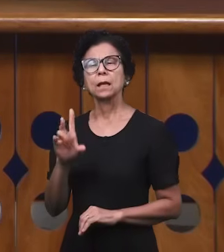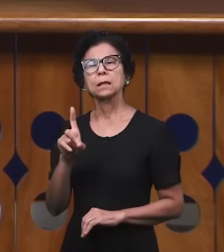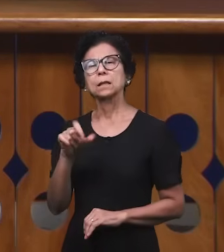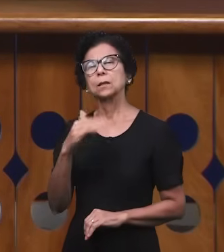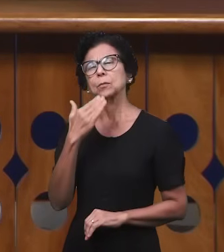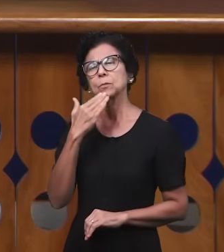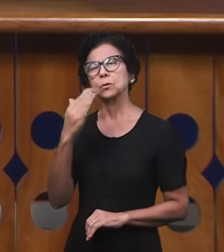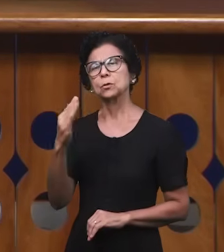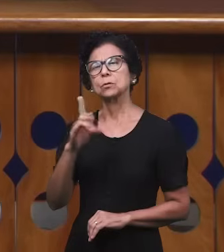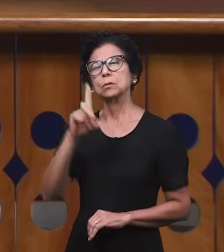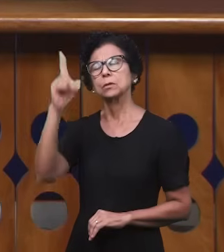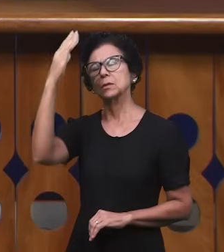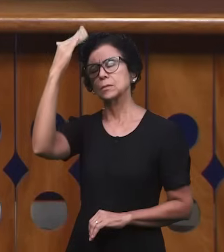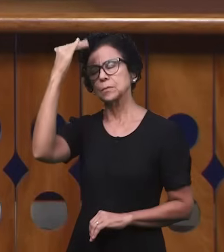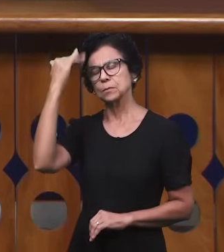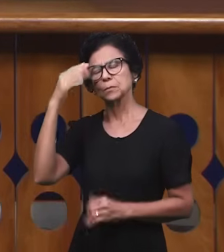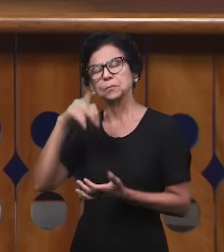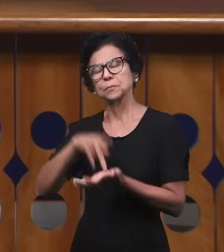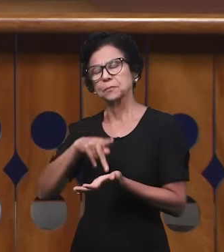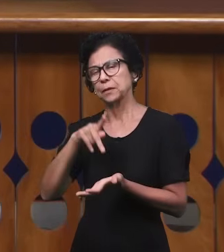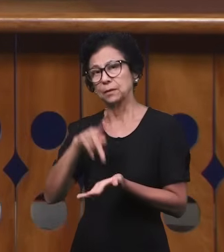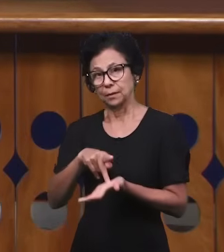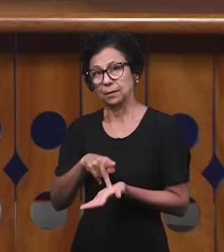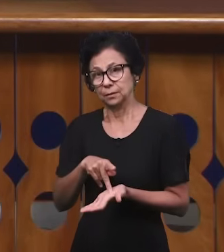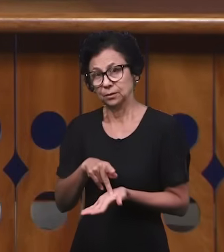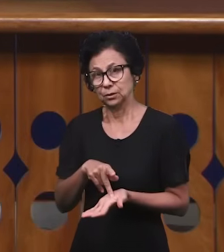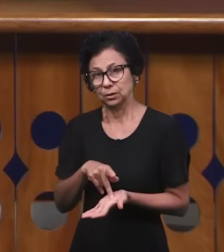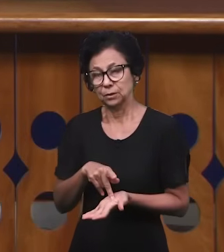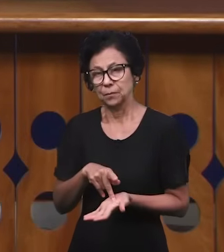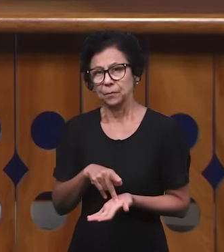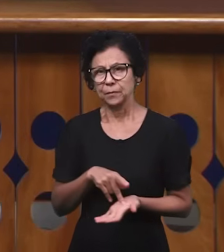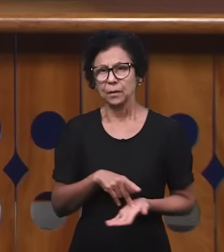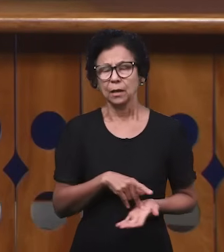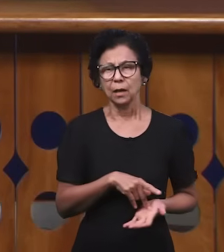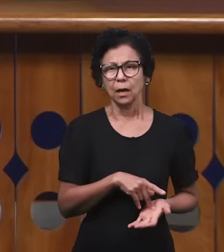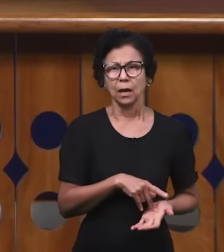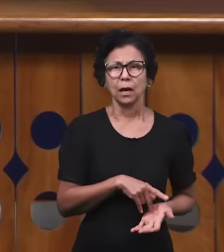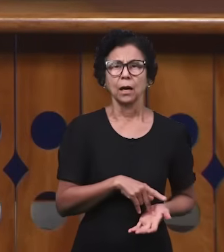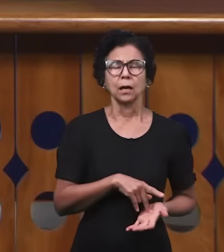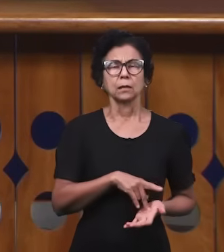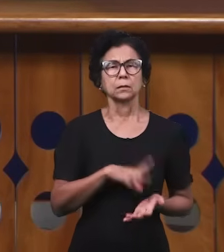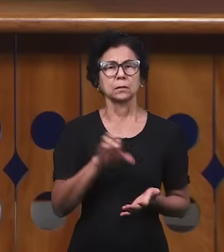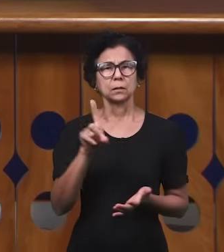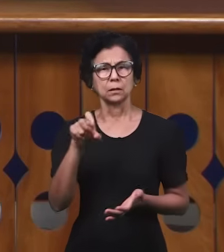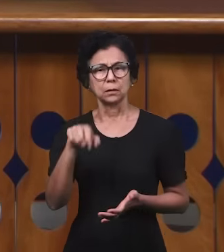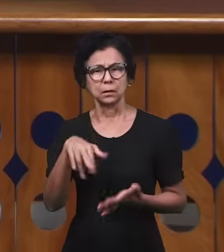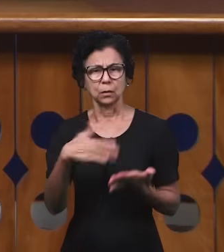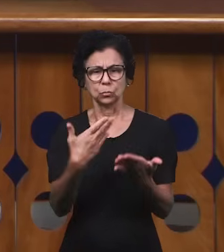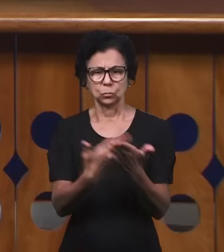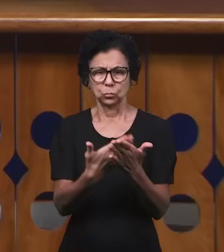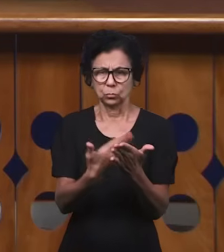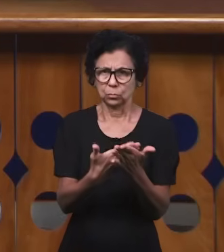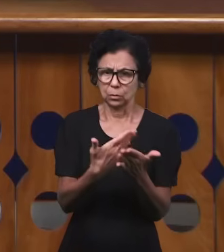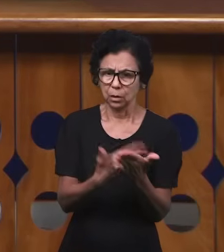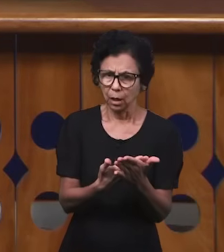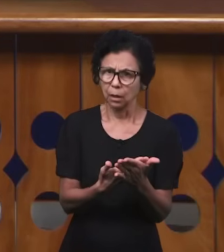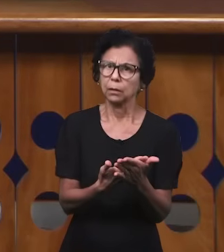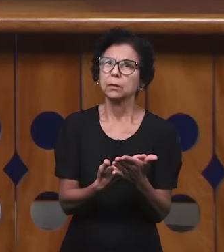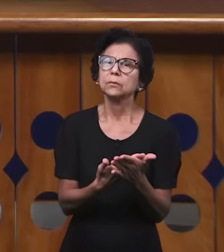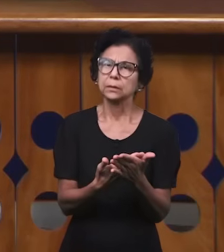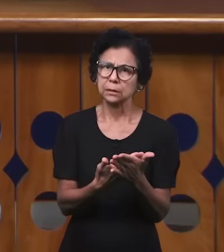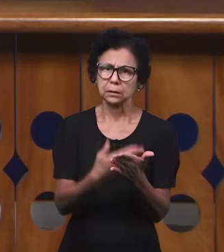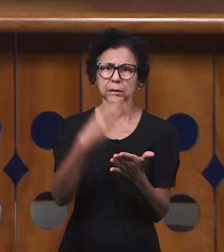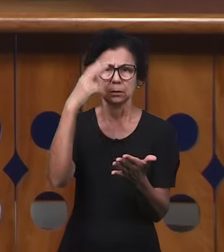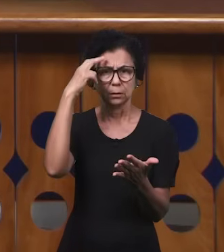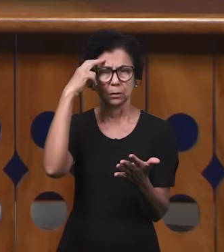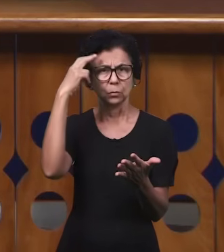de Deus. Não só de estudo ele vivia, mas a experiência dele era esperar de Deus aquilo